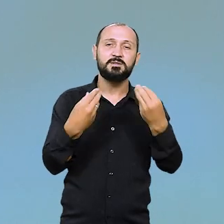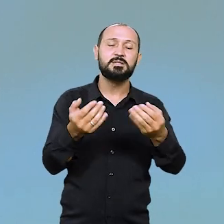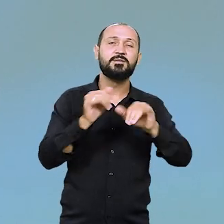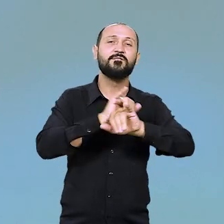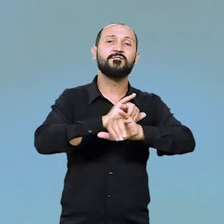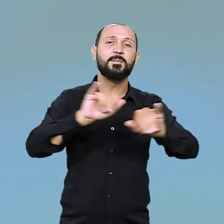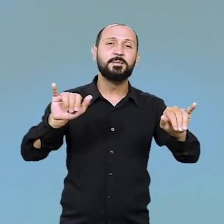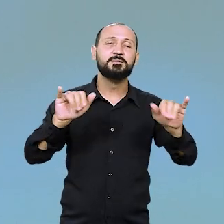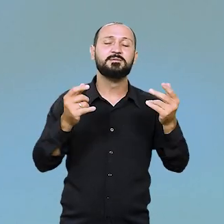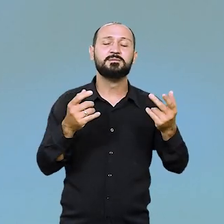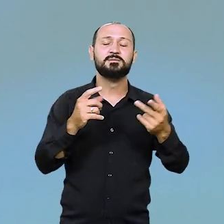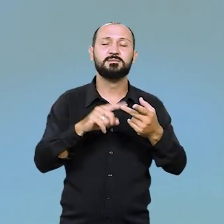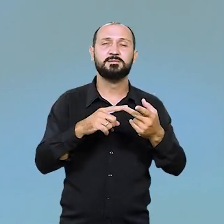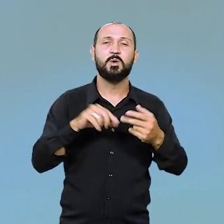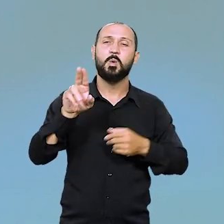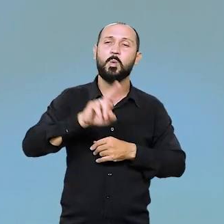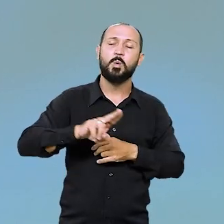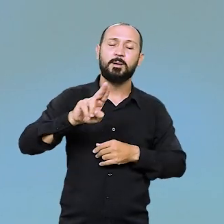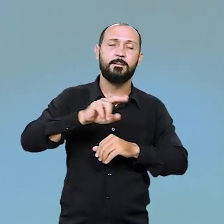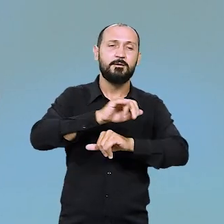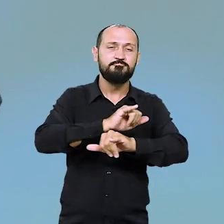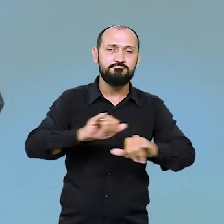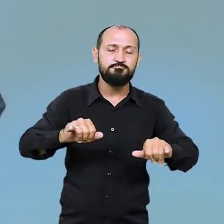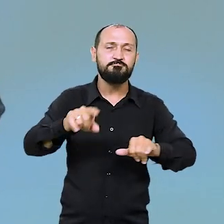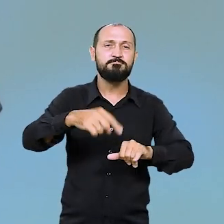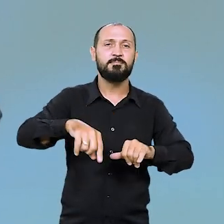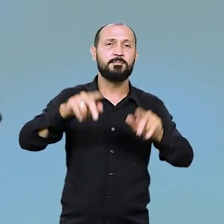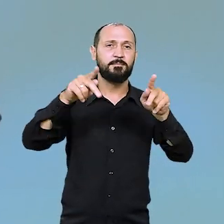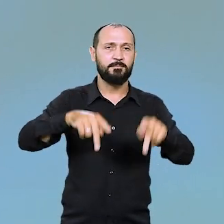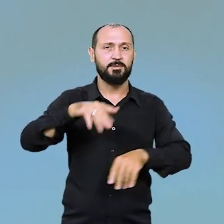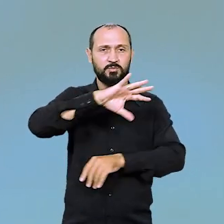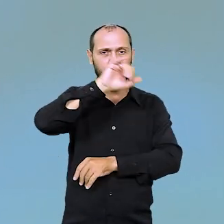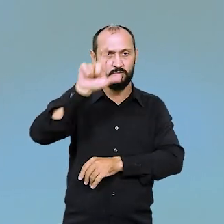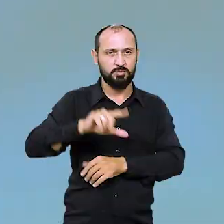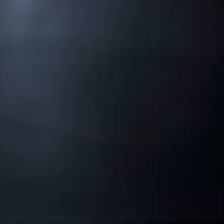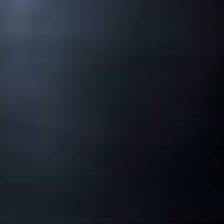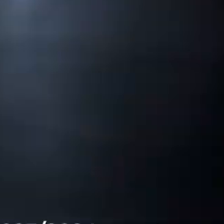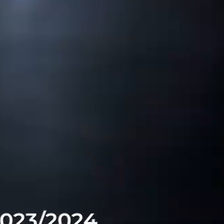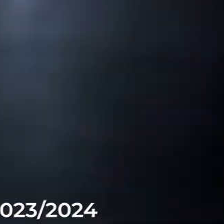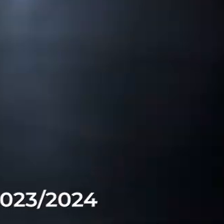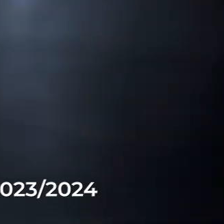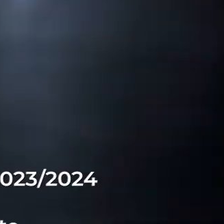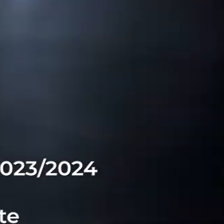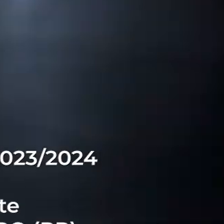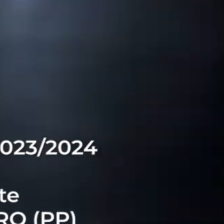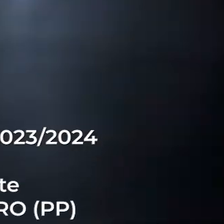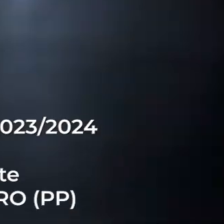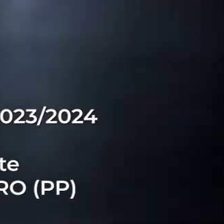oferecendo informação de utilidade pública a todo sul-mato-grossense.